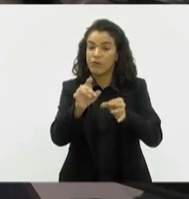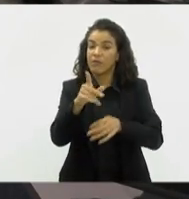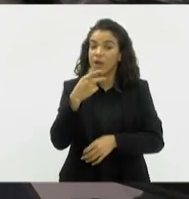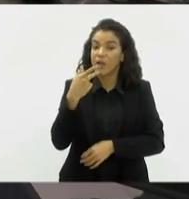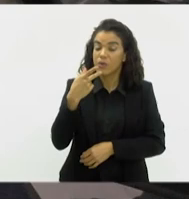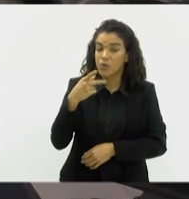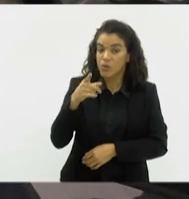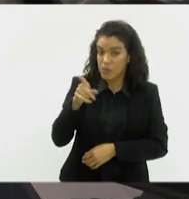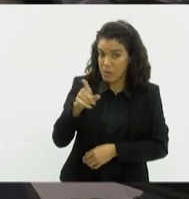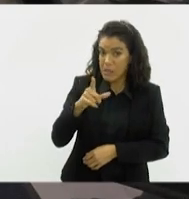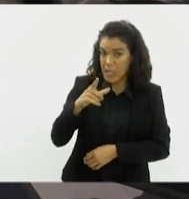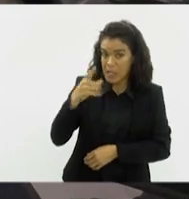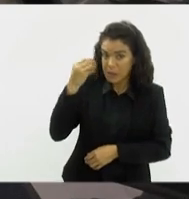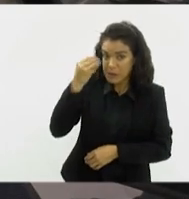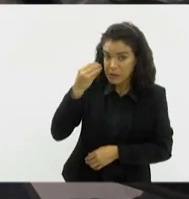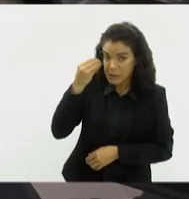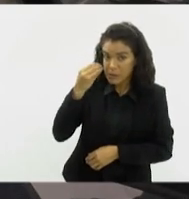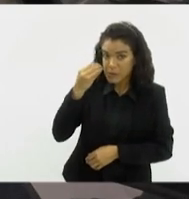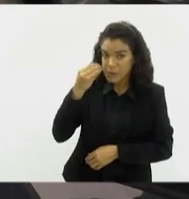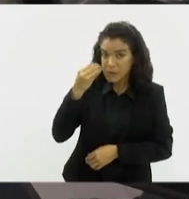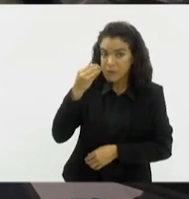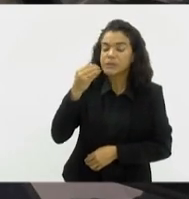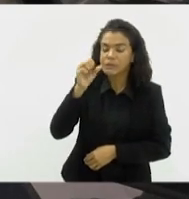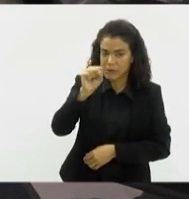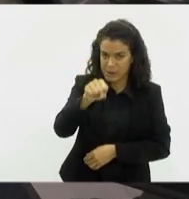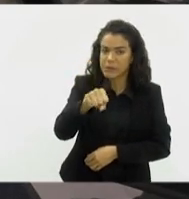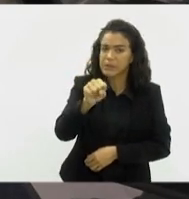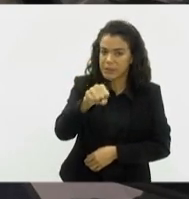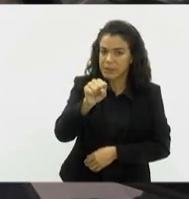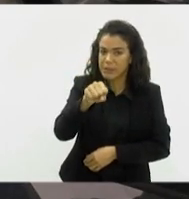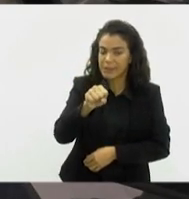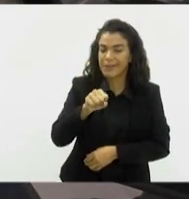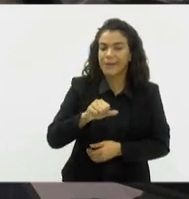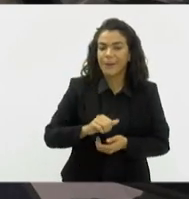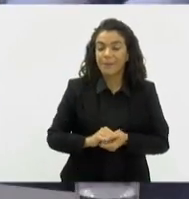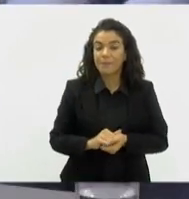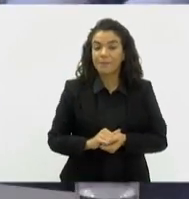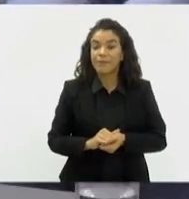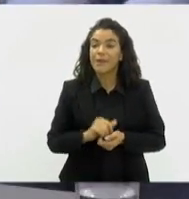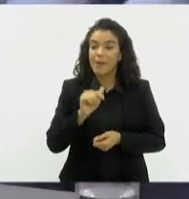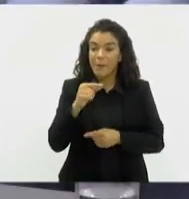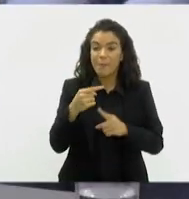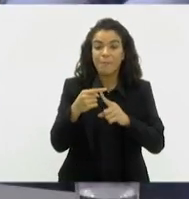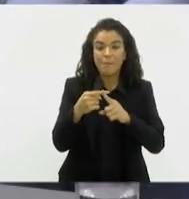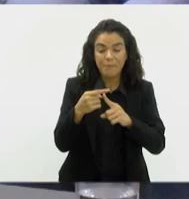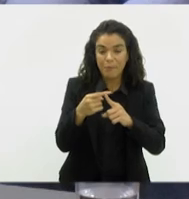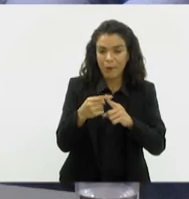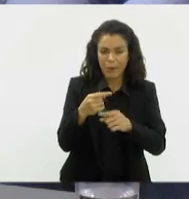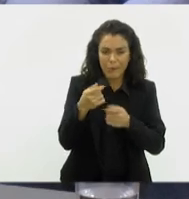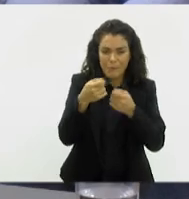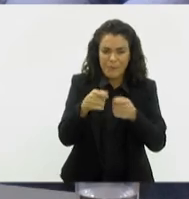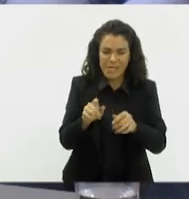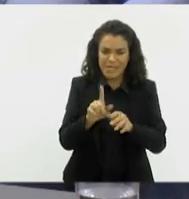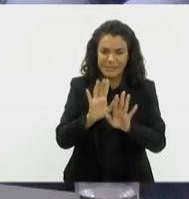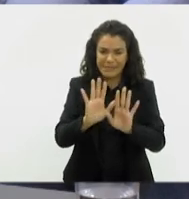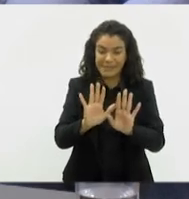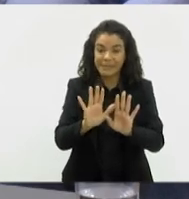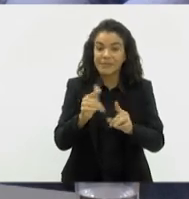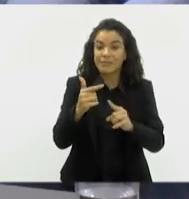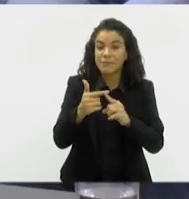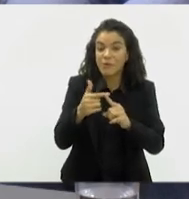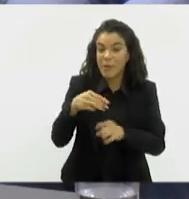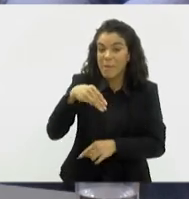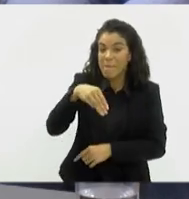A senhora tem experiência em manicômios judiciais? Sim, sim. E aí a gente poderia estar falando dos manicômios judiciários, mas nem precisa chegar nele. Os